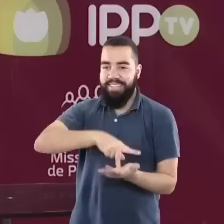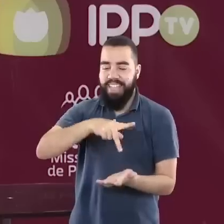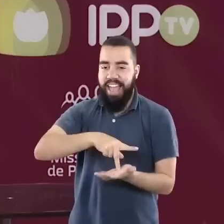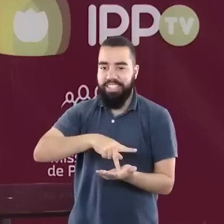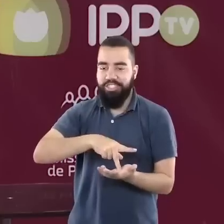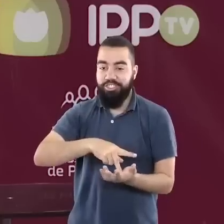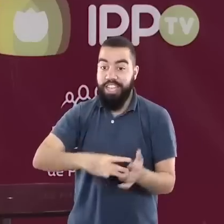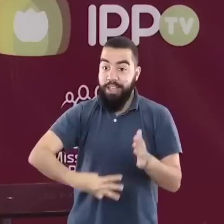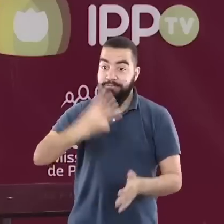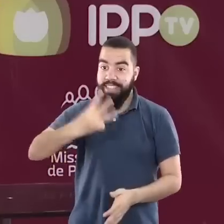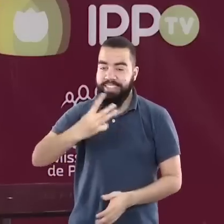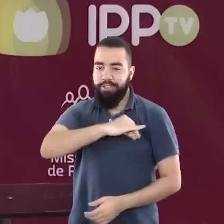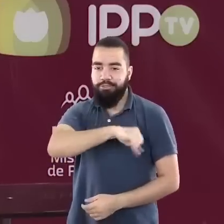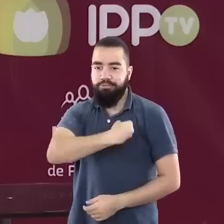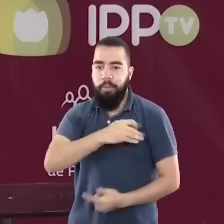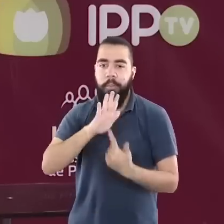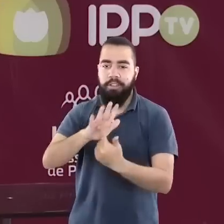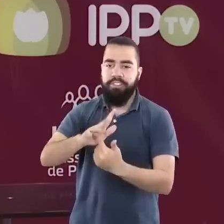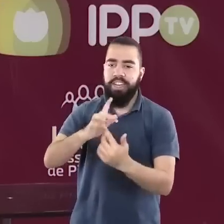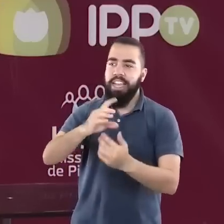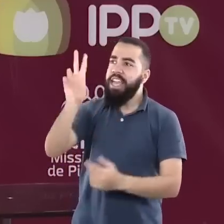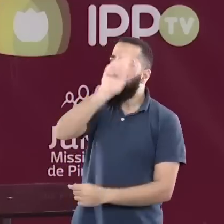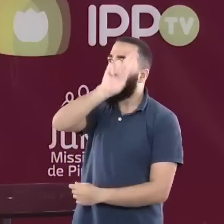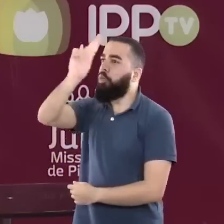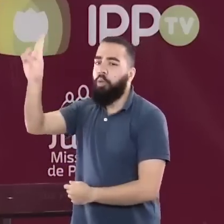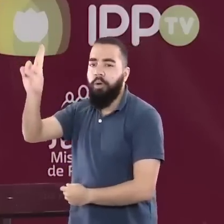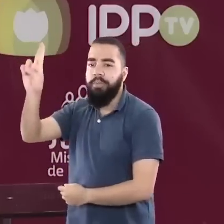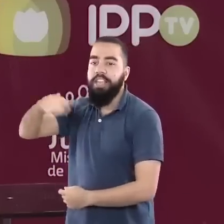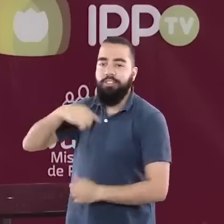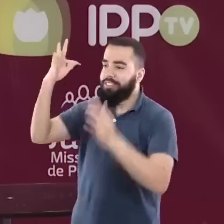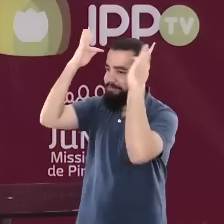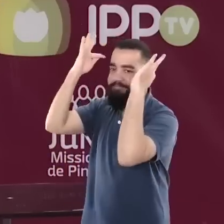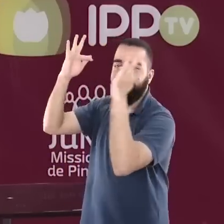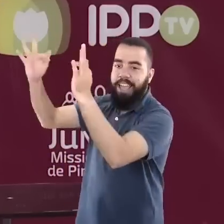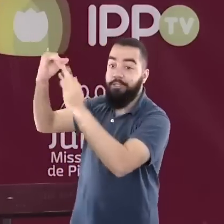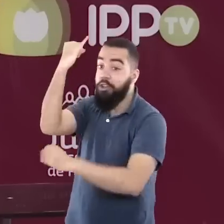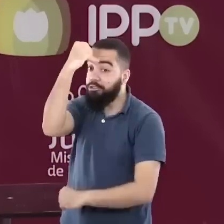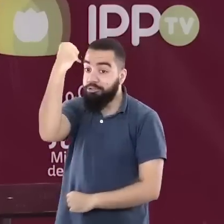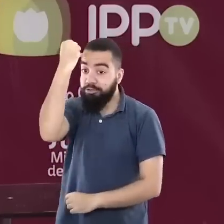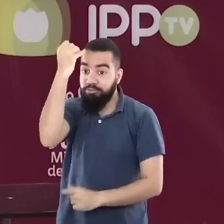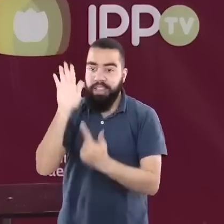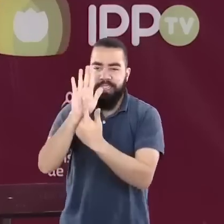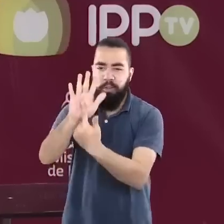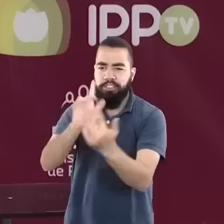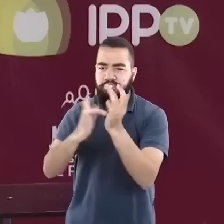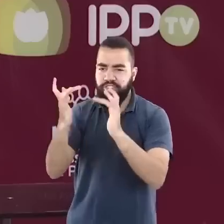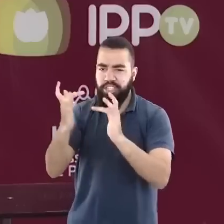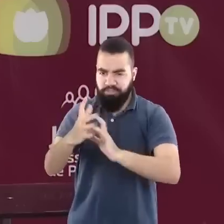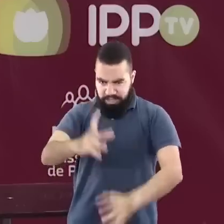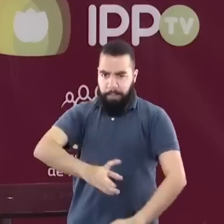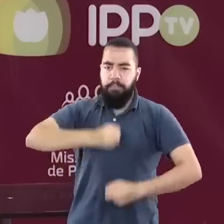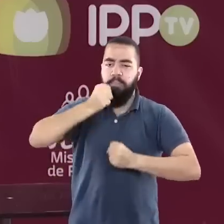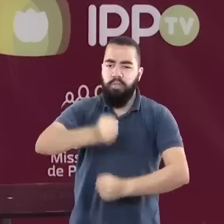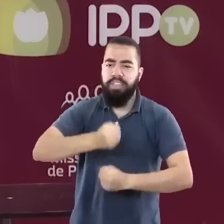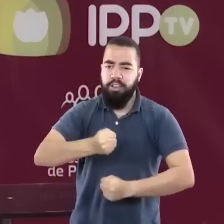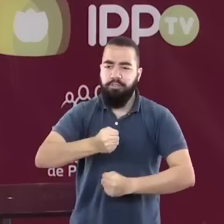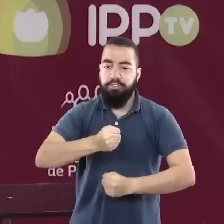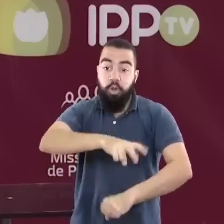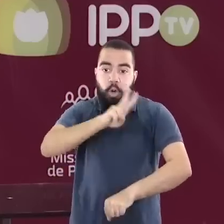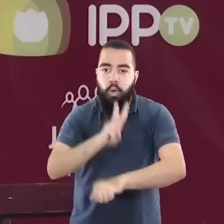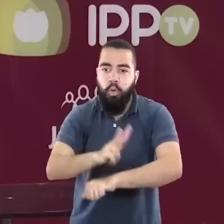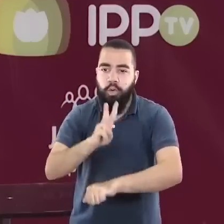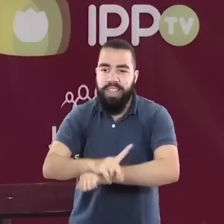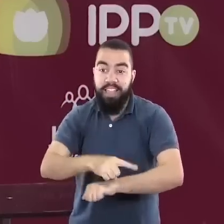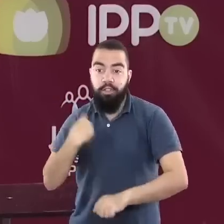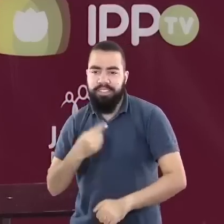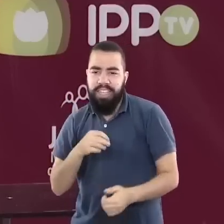mediante o qual os fiéis vivem exemplarmente Judas nos apresenta Jesus como aquele que é poderoso para nos guardar